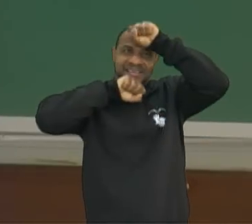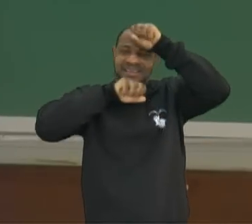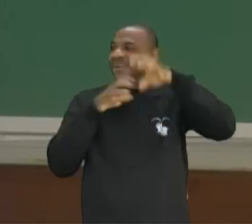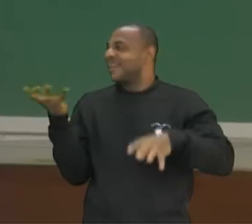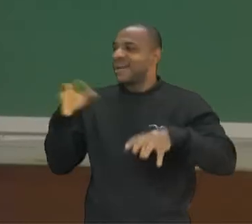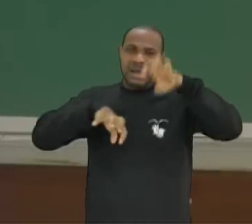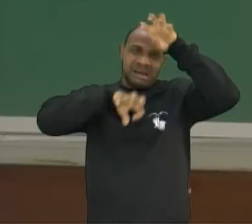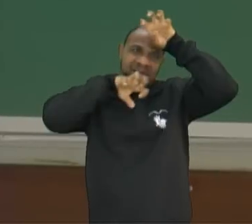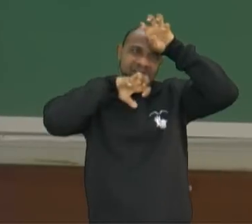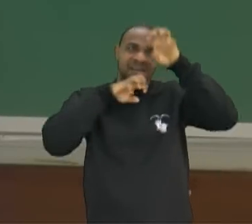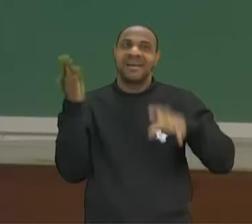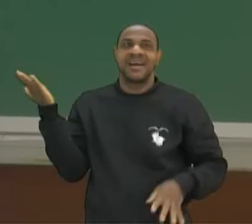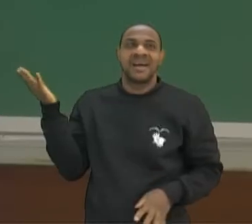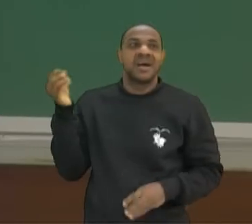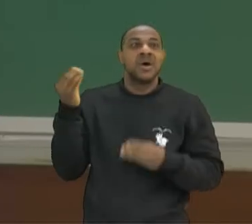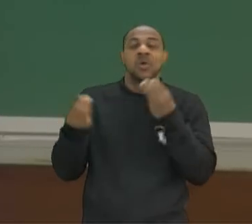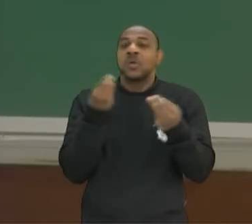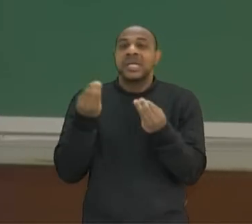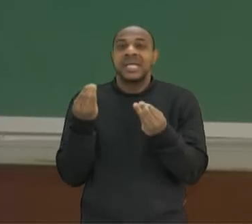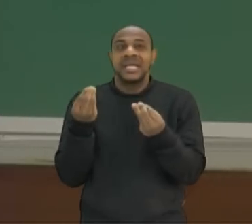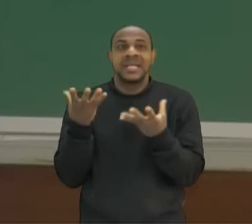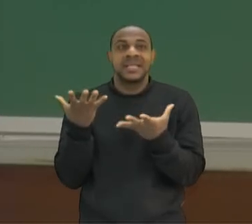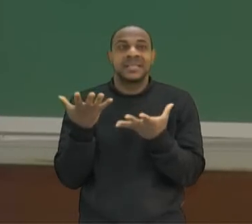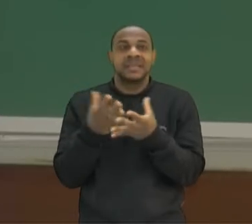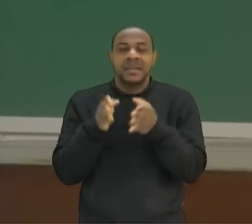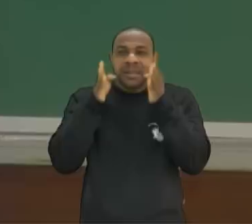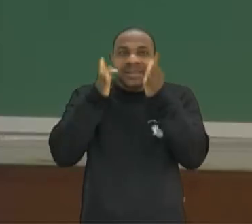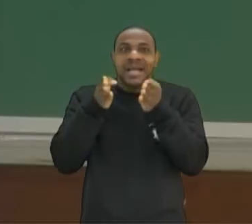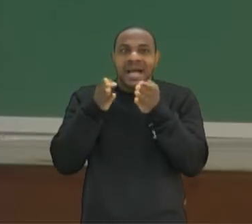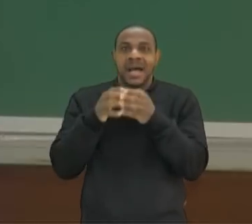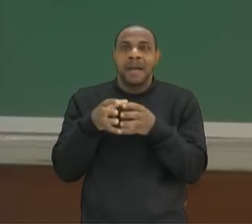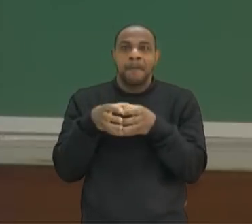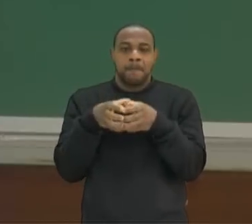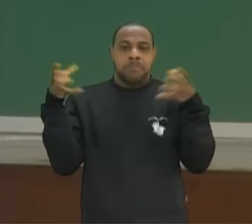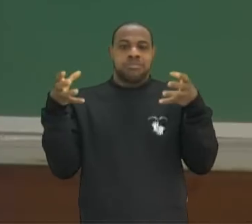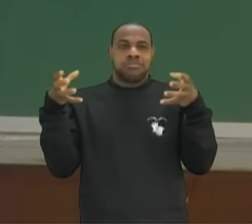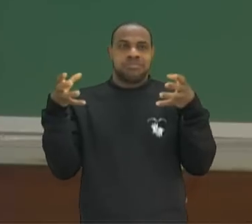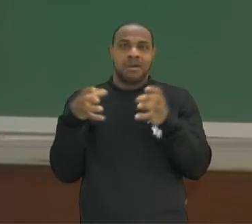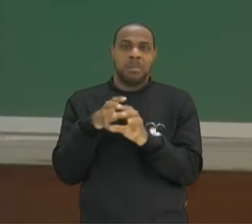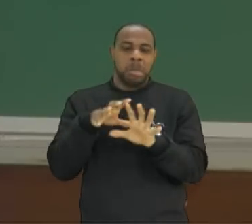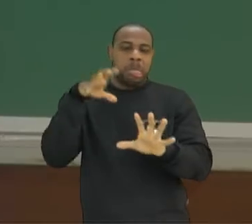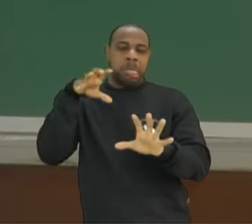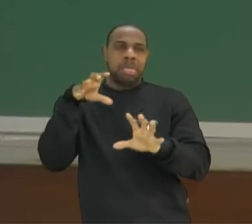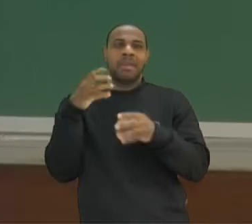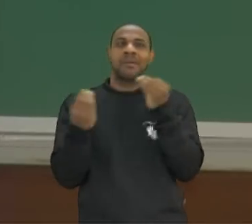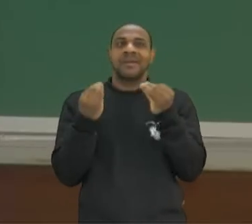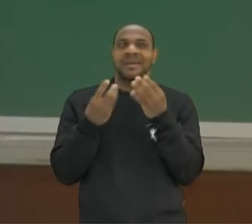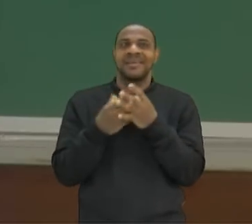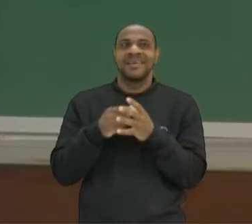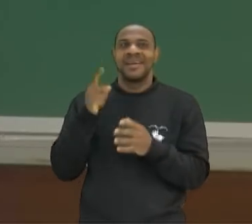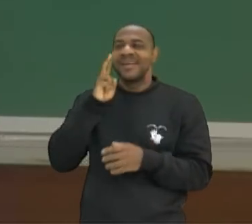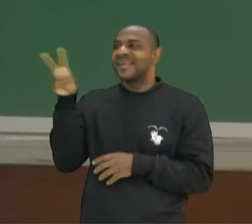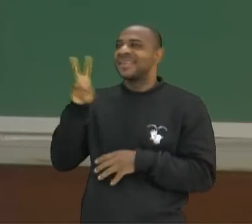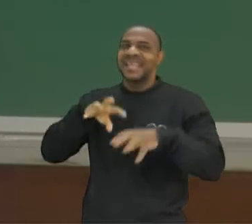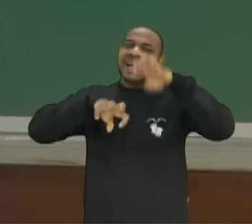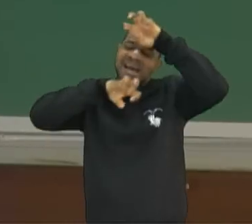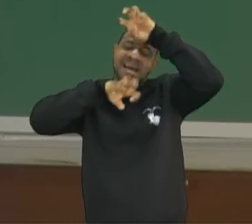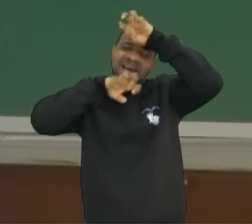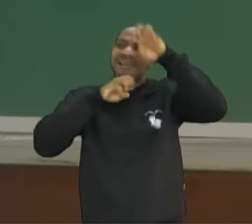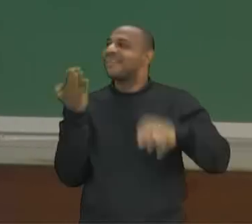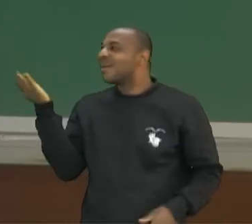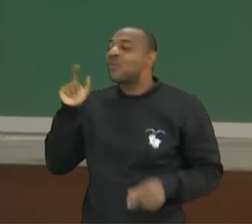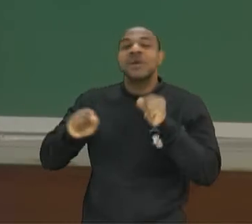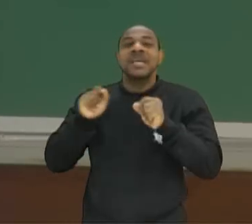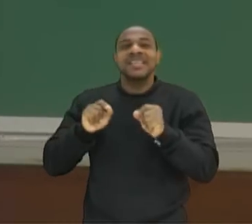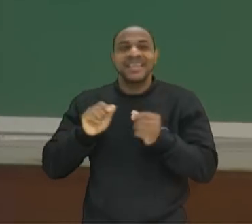Achamos aqui. O que está se destacando nessa imagem? Ou seja, nessa